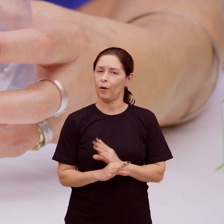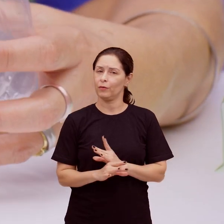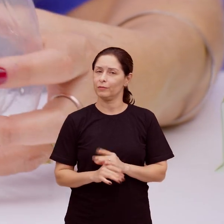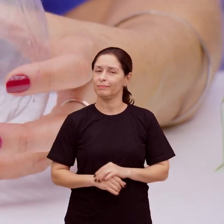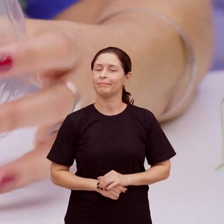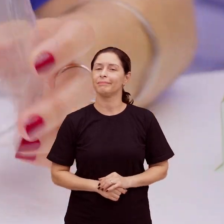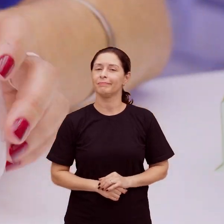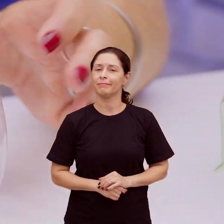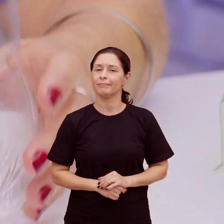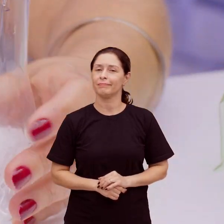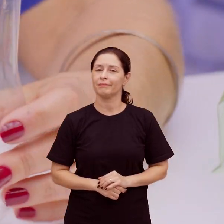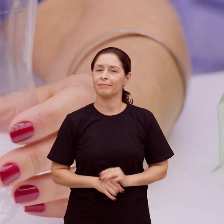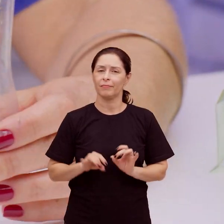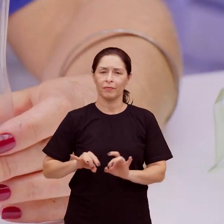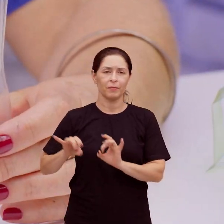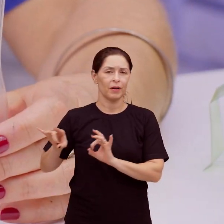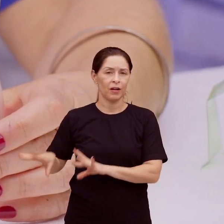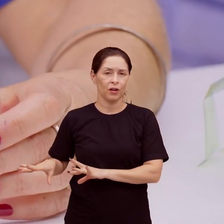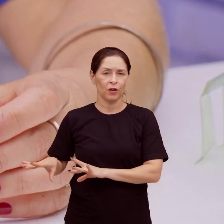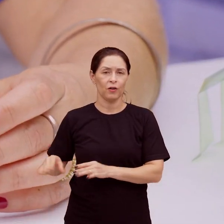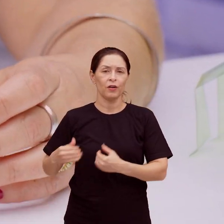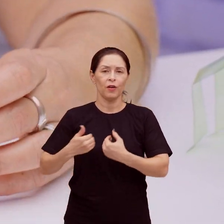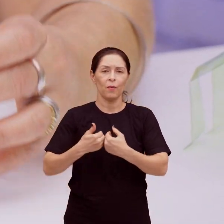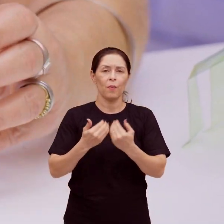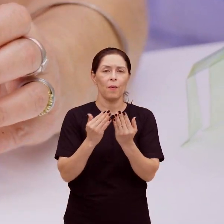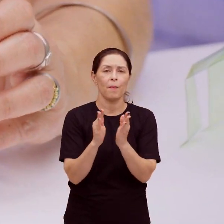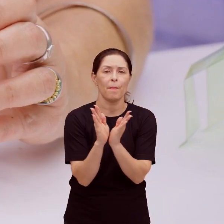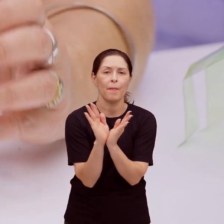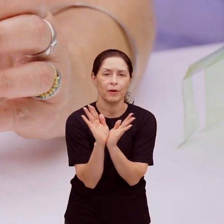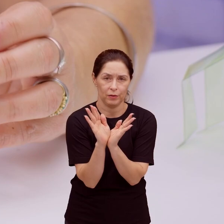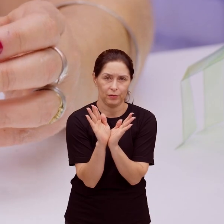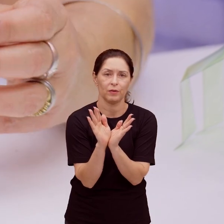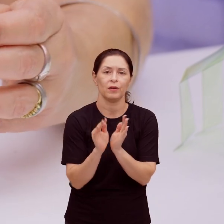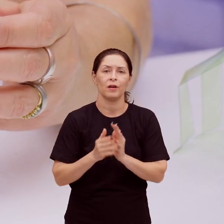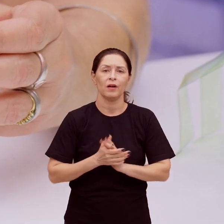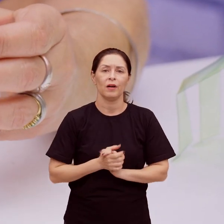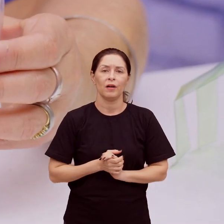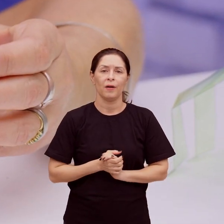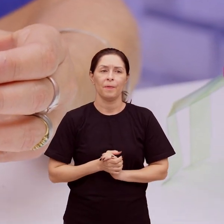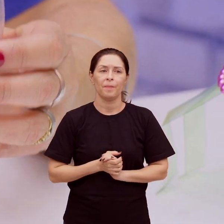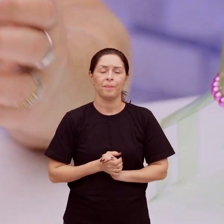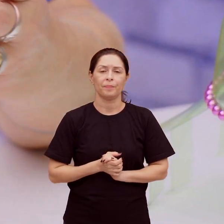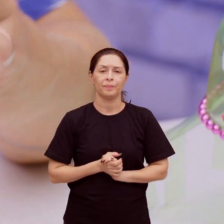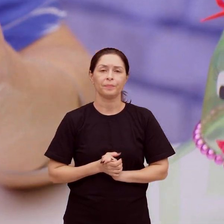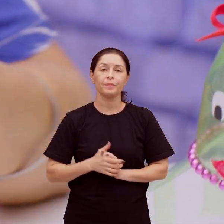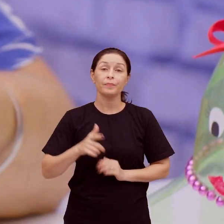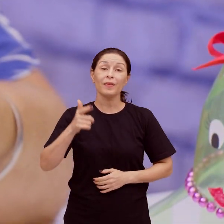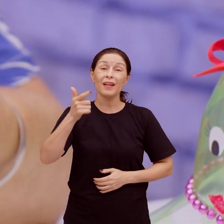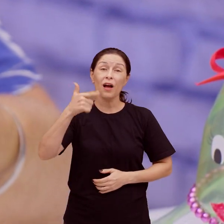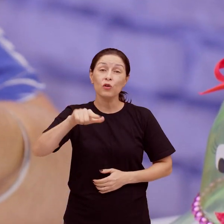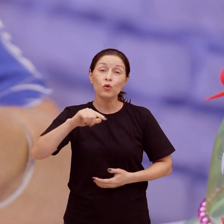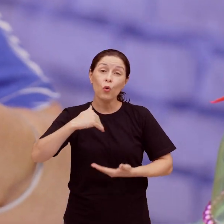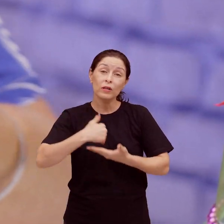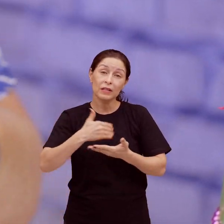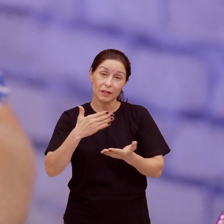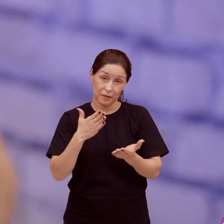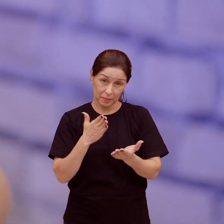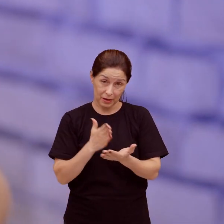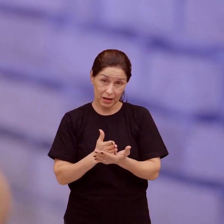Pronto. Desprezei, ficou com essa abertura. Essa partezinha agora, todas elas, a gente vai